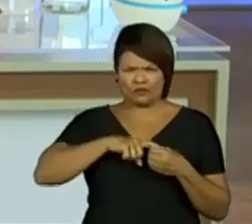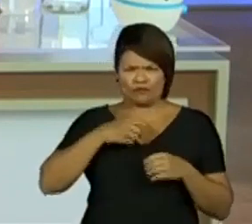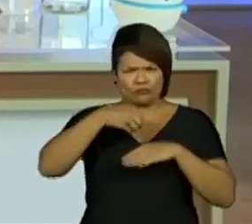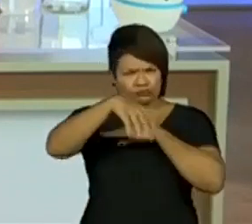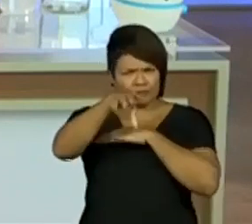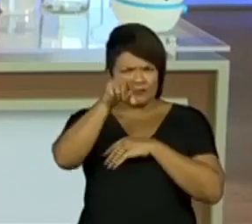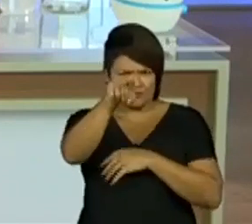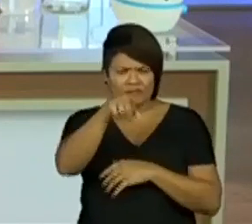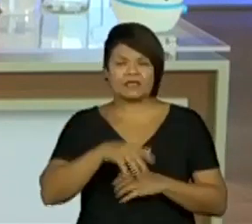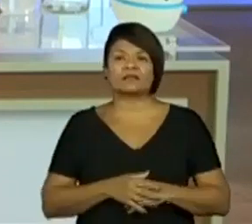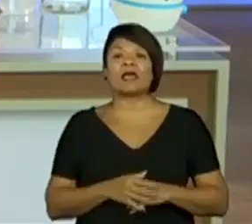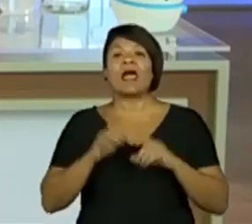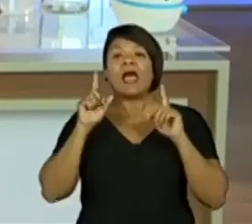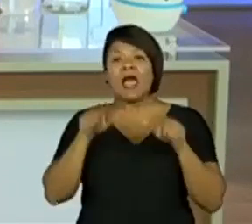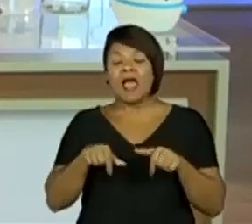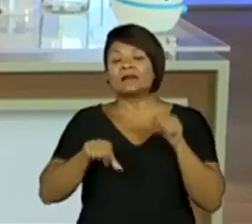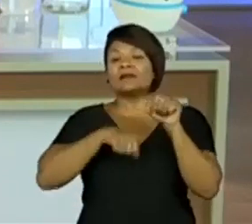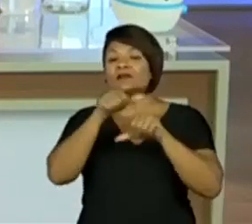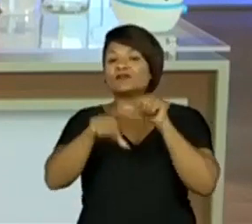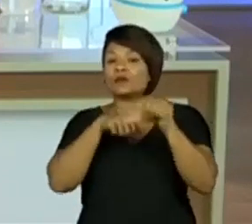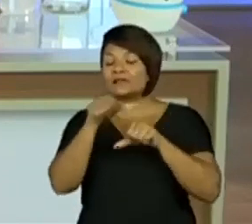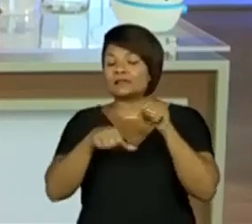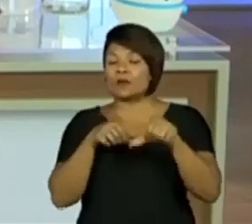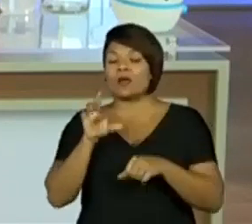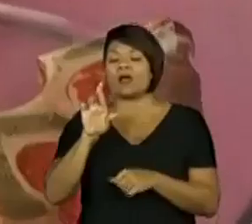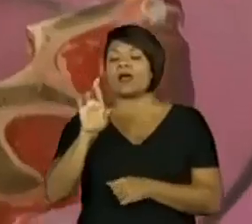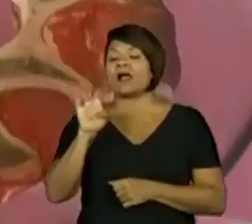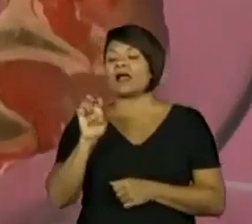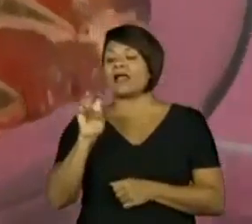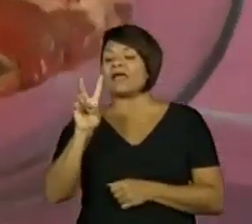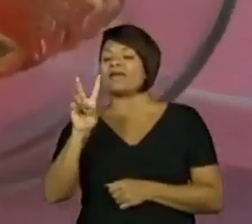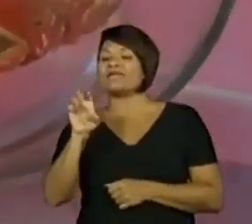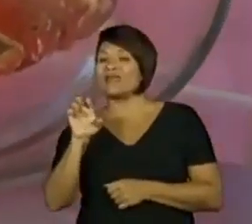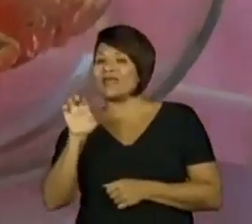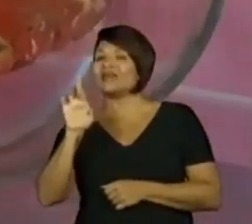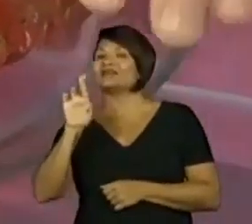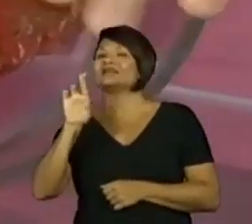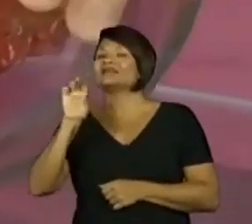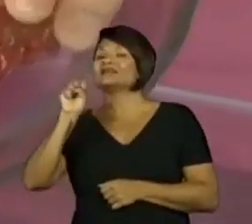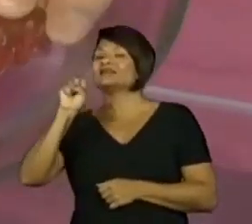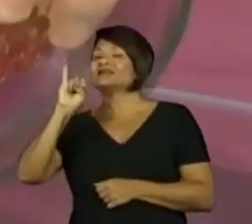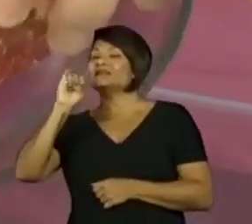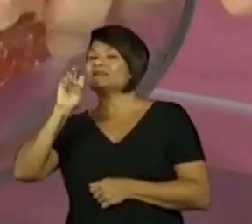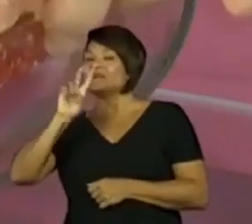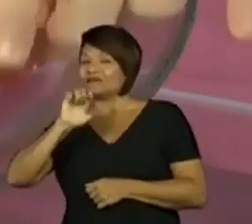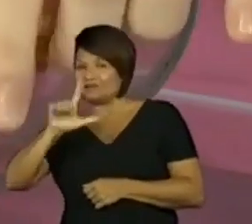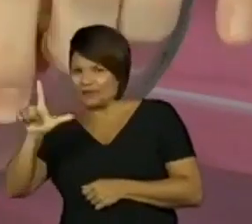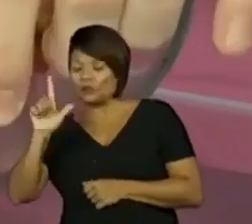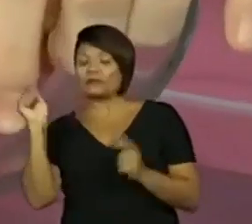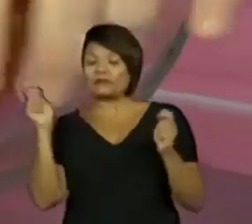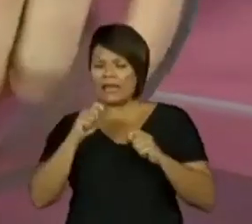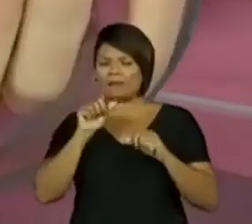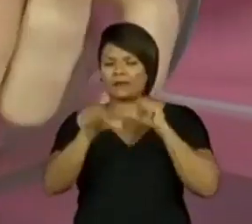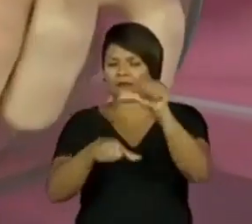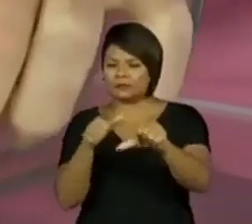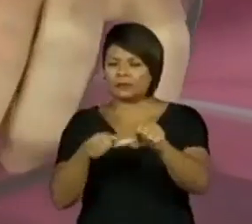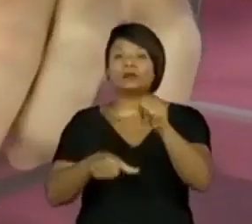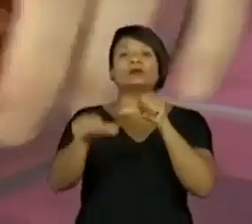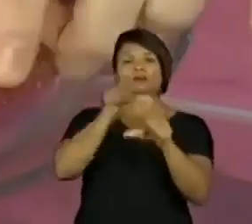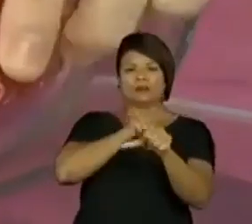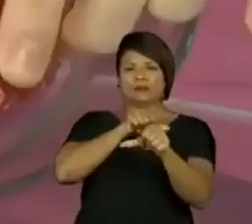reversível, que envolve o congelamento dos alimentos. Então, eu tenho aqui uma carne que